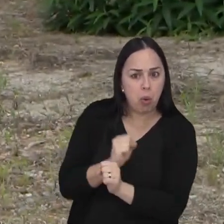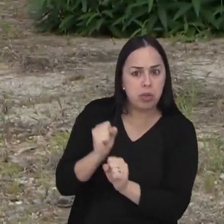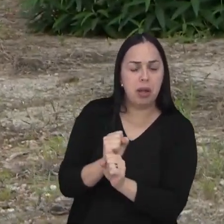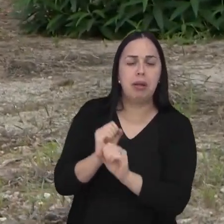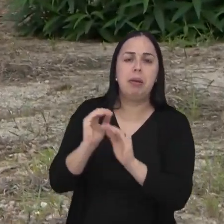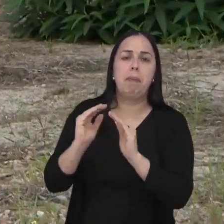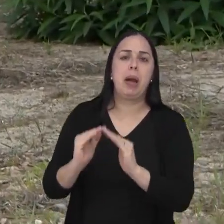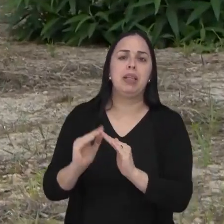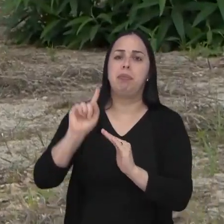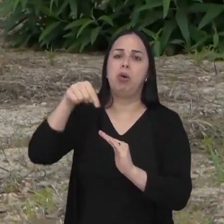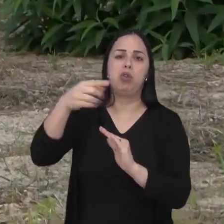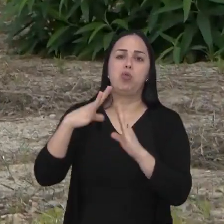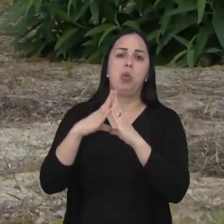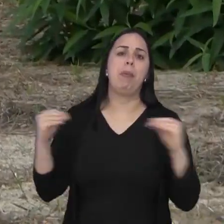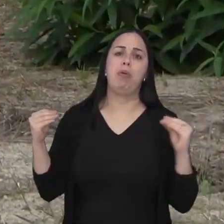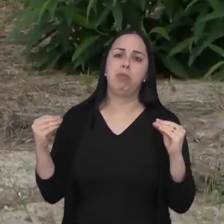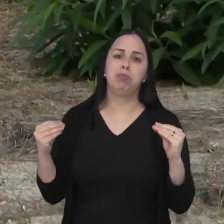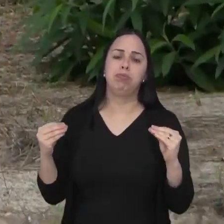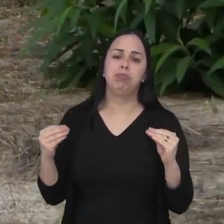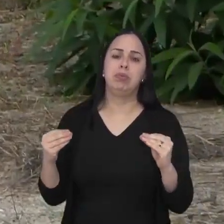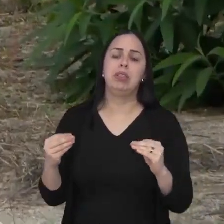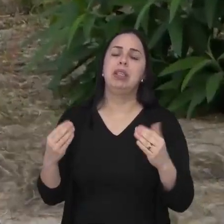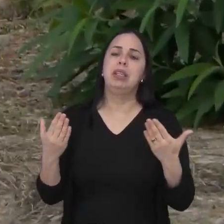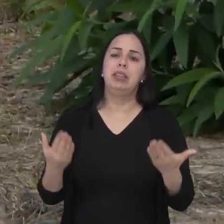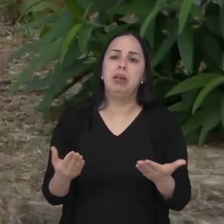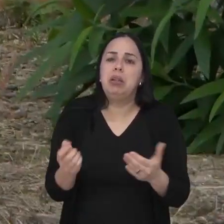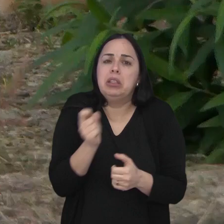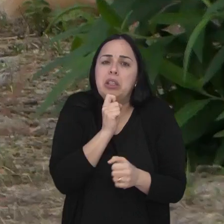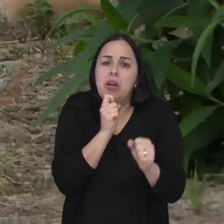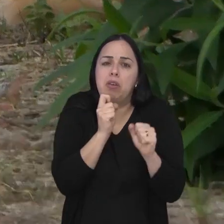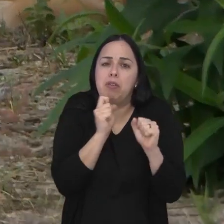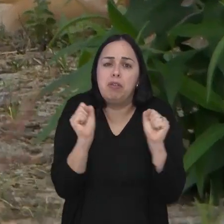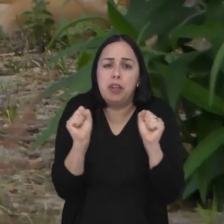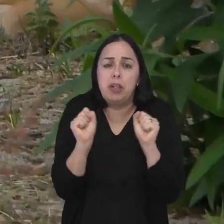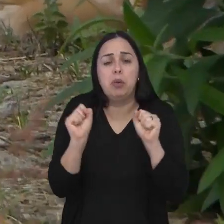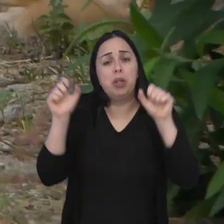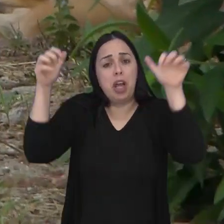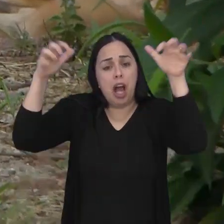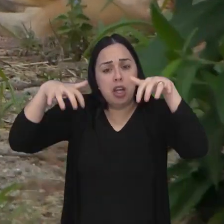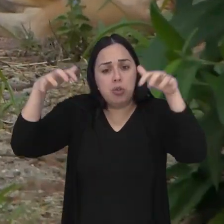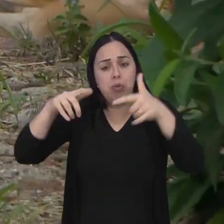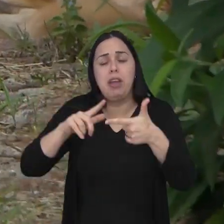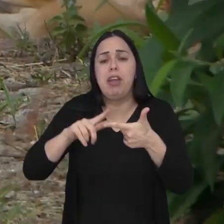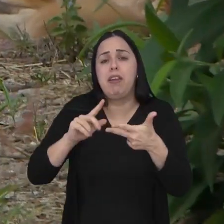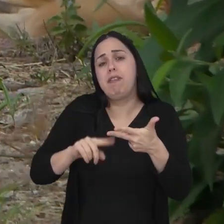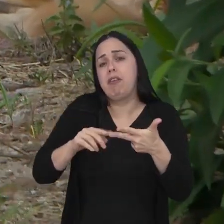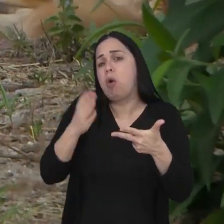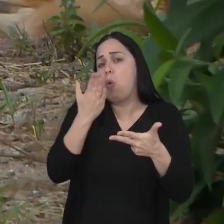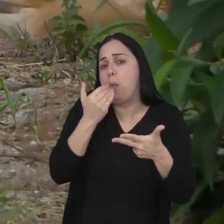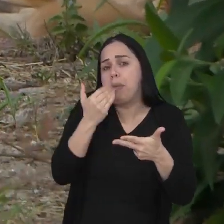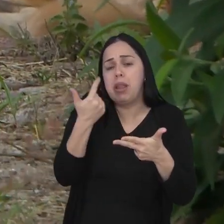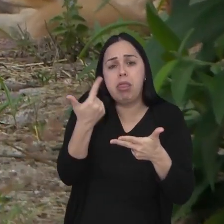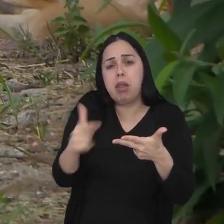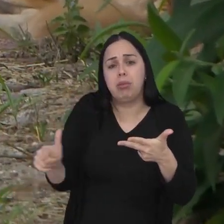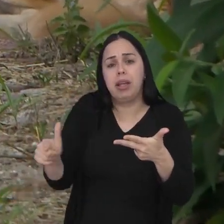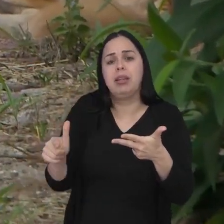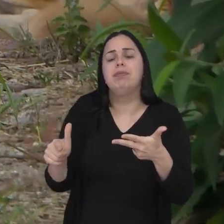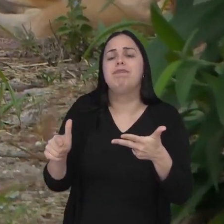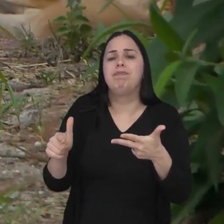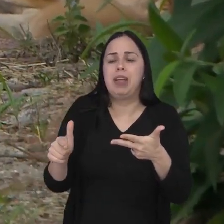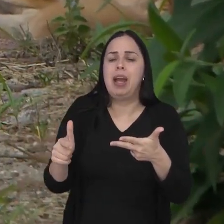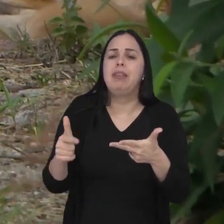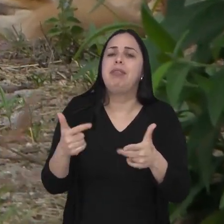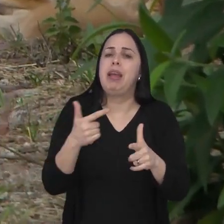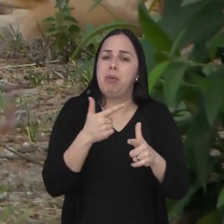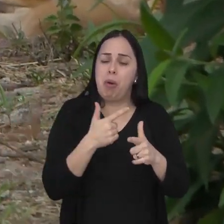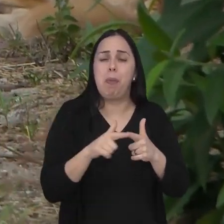está deitada, mas o abrigo desapareceu. Além de ter que driblar o frio, a chuva, a falta de alimento, os animais de rua ainda têm